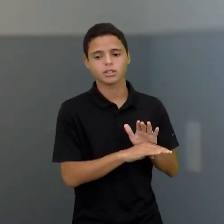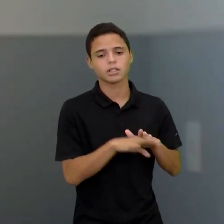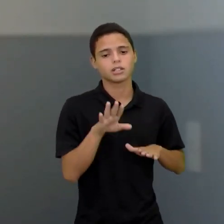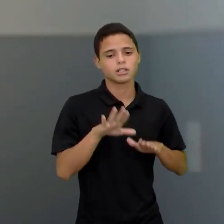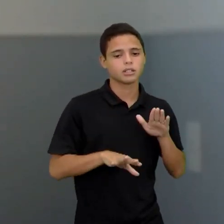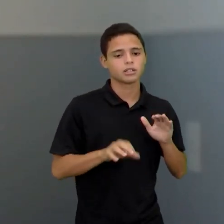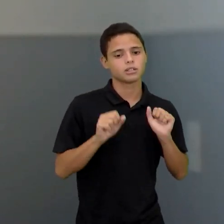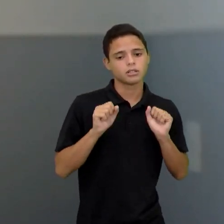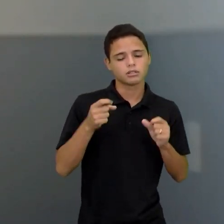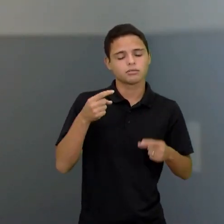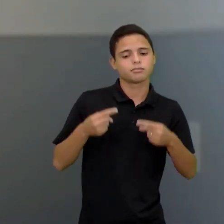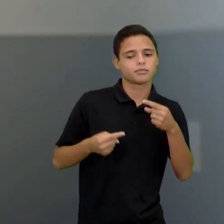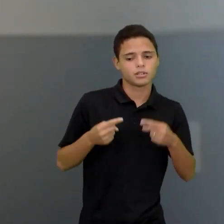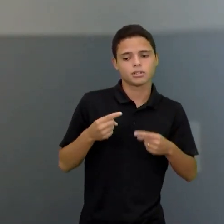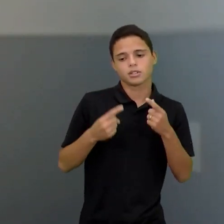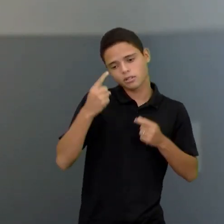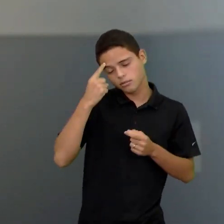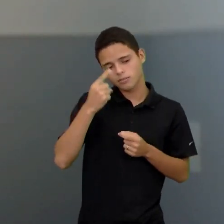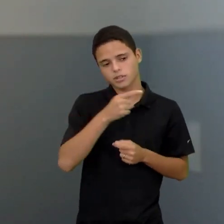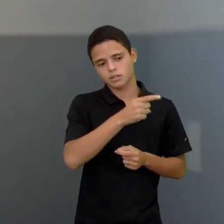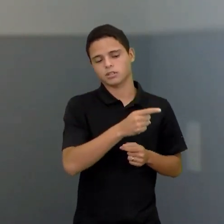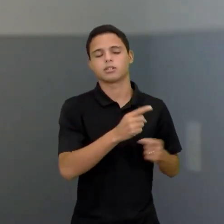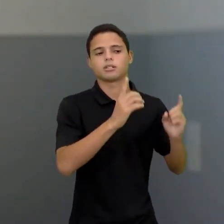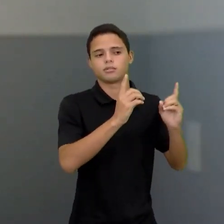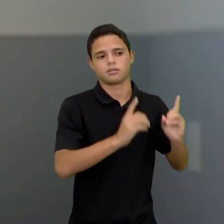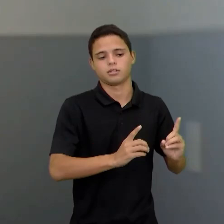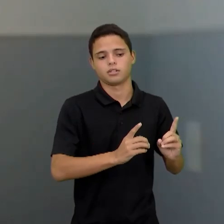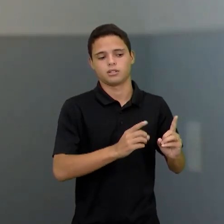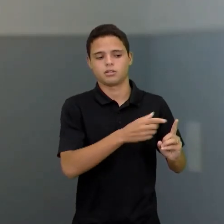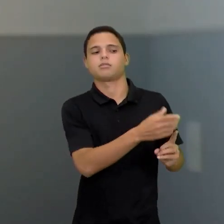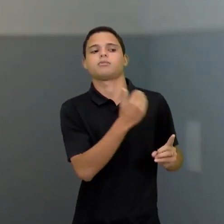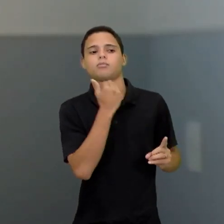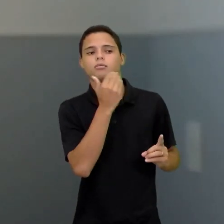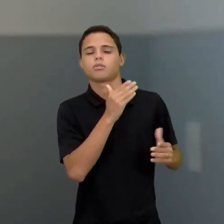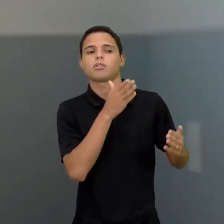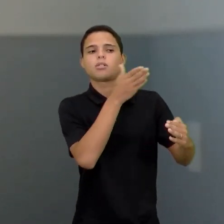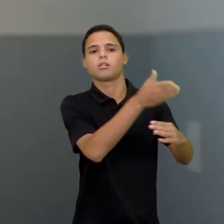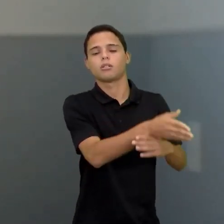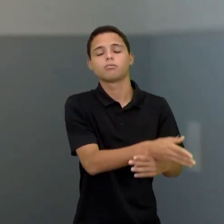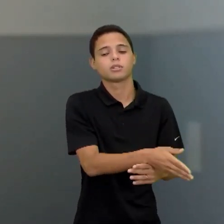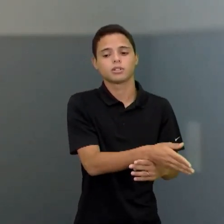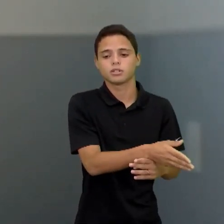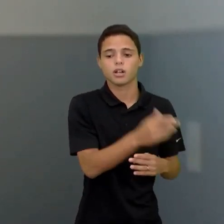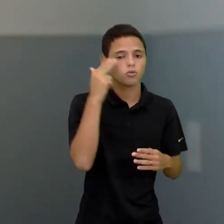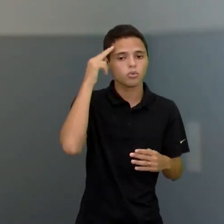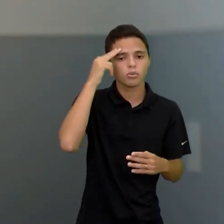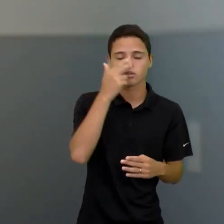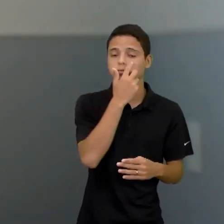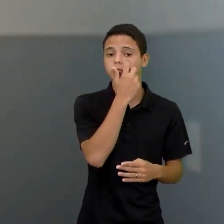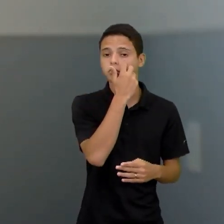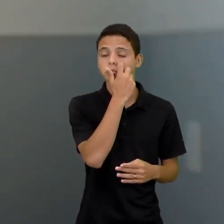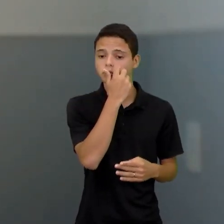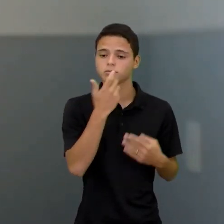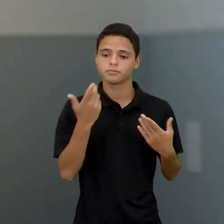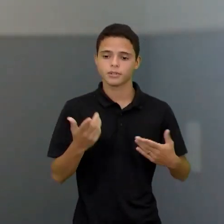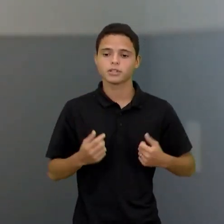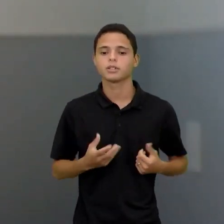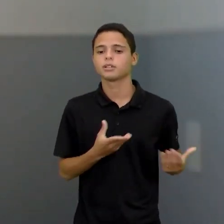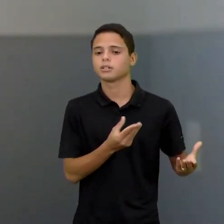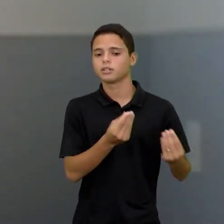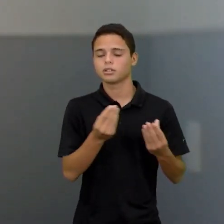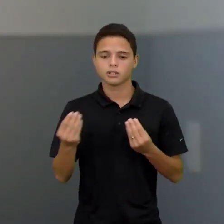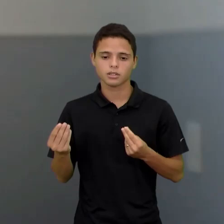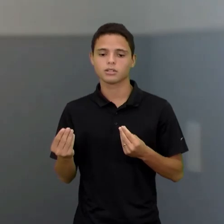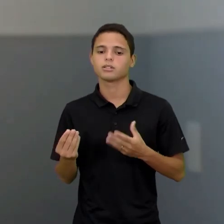de limitá-los de alcançar alguns desafios e alguns sonhos, né? Então, eu muitas